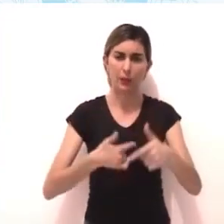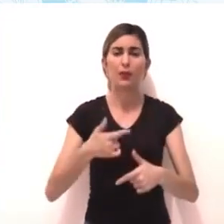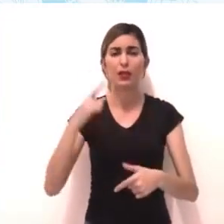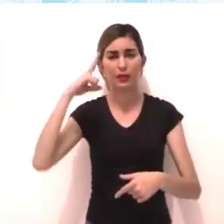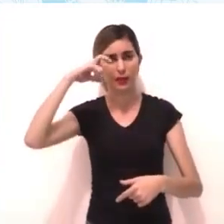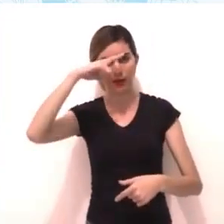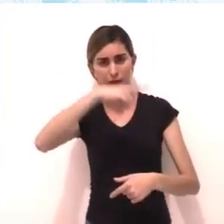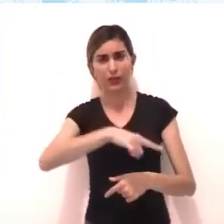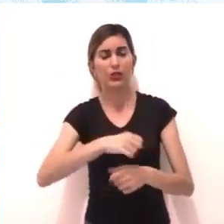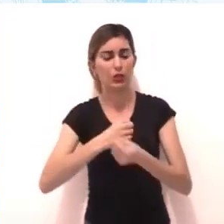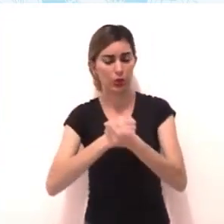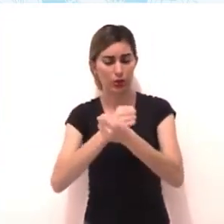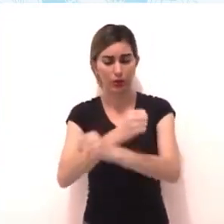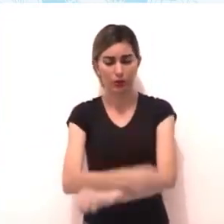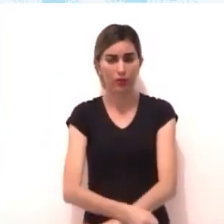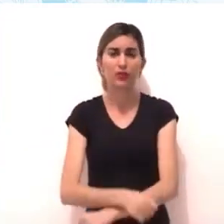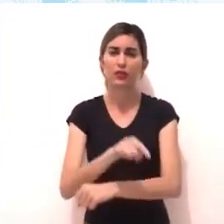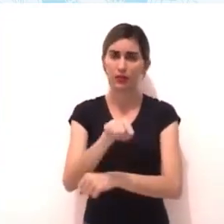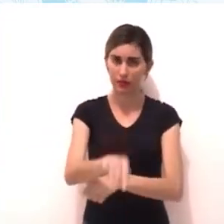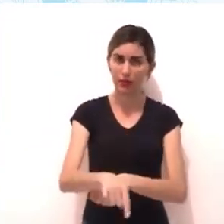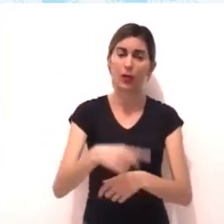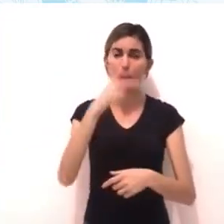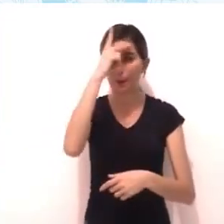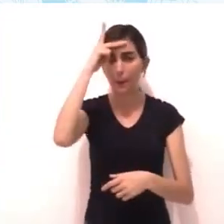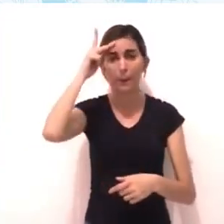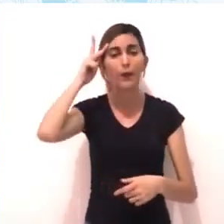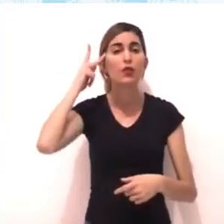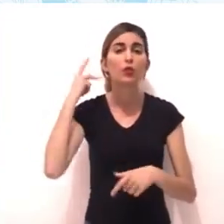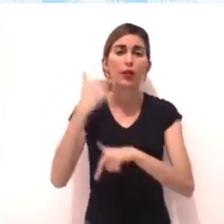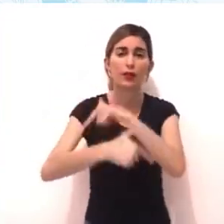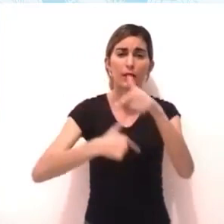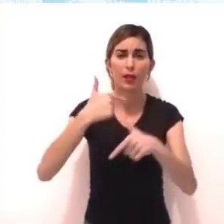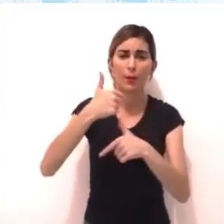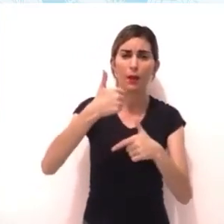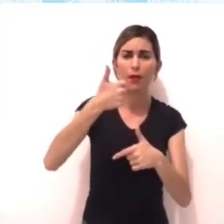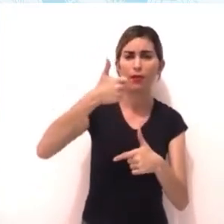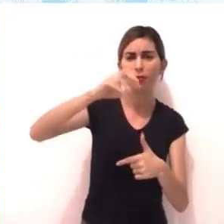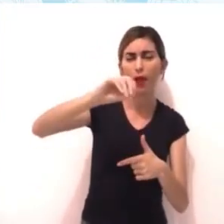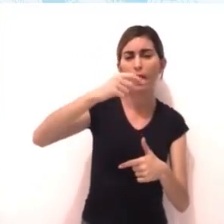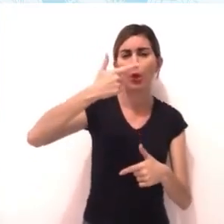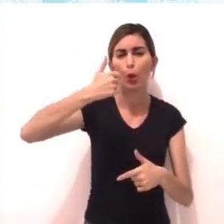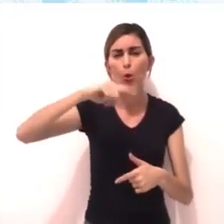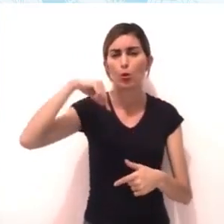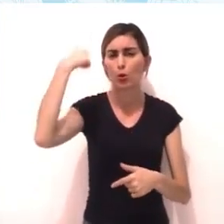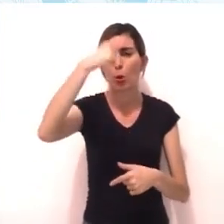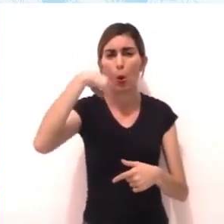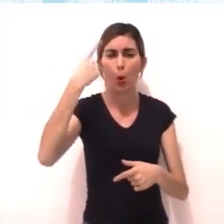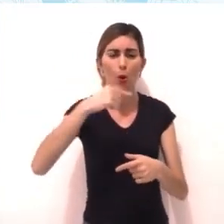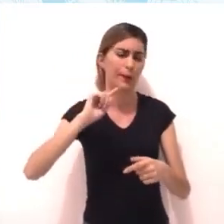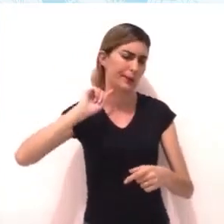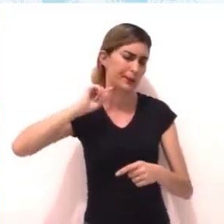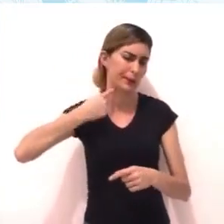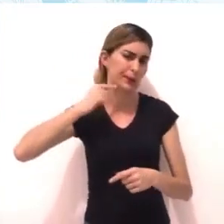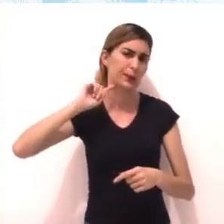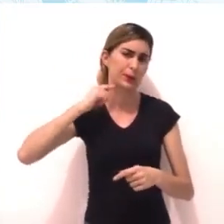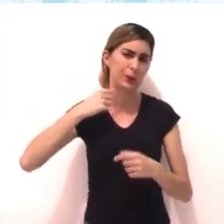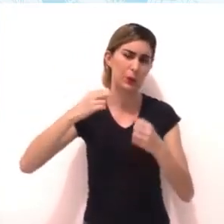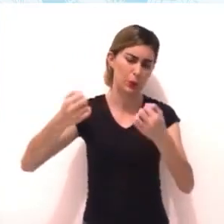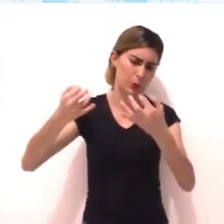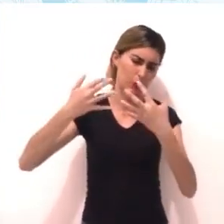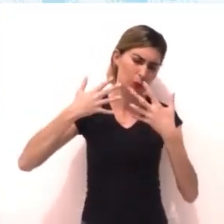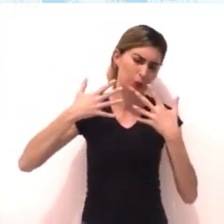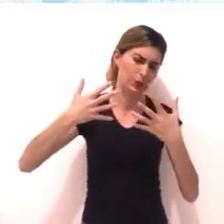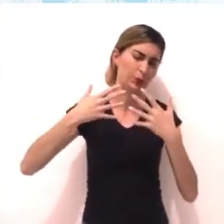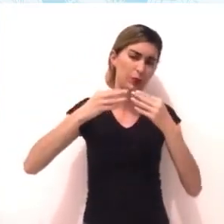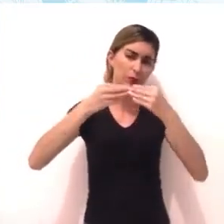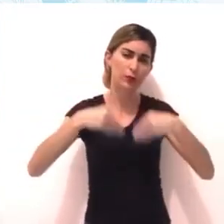análogas à escravidão. Então, as pessoas trabalham de 10 a 12 horas expostas a poluentes que